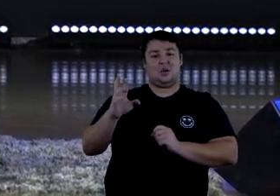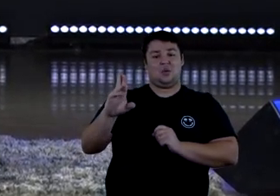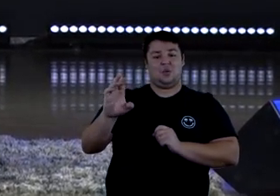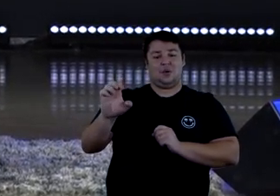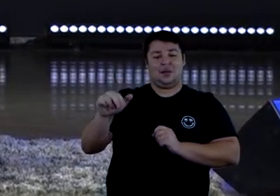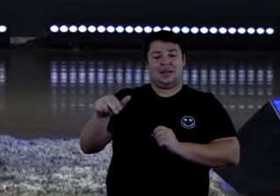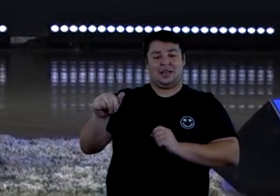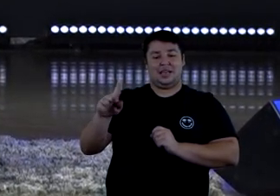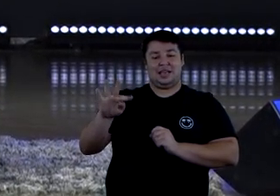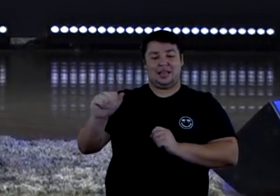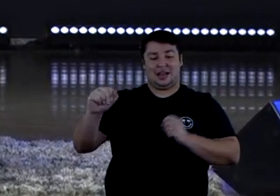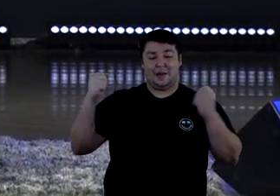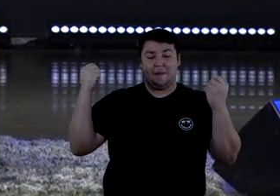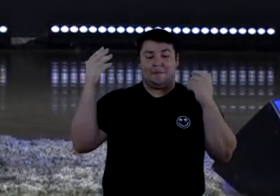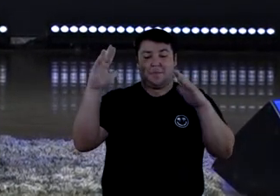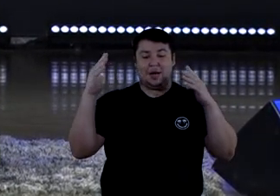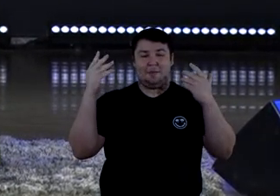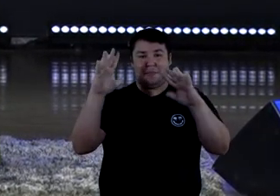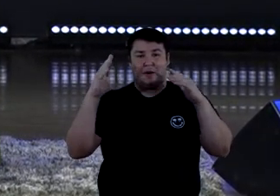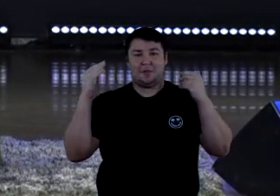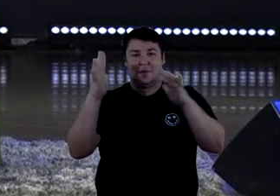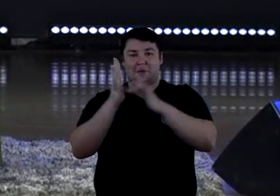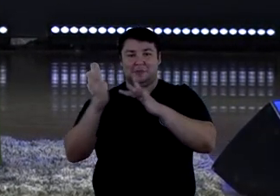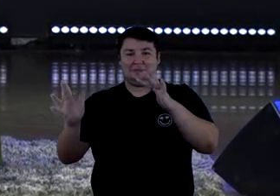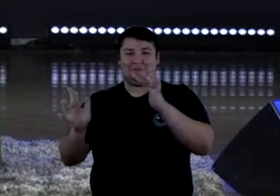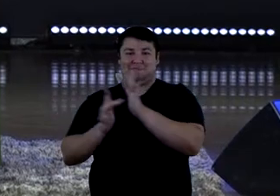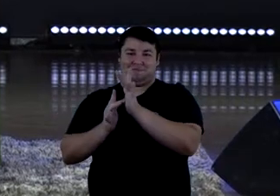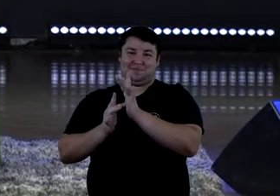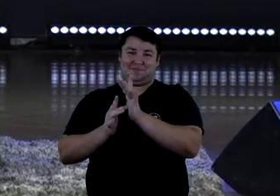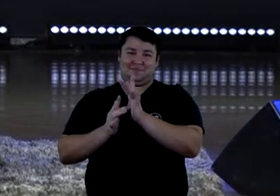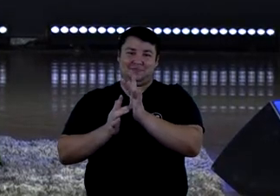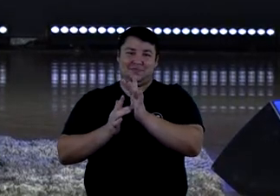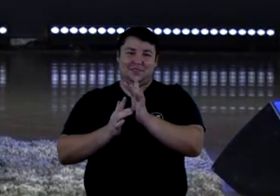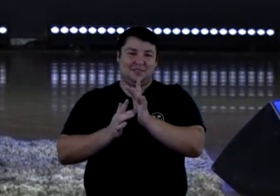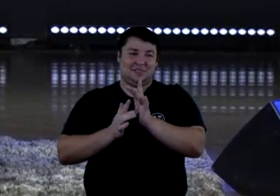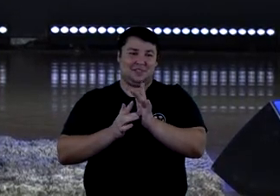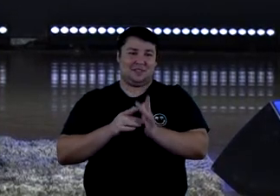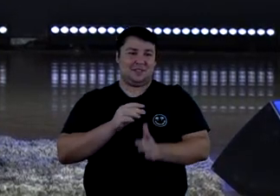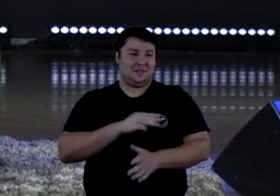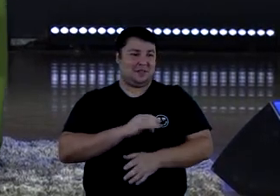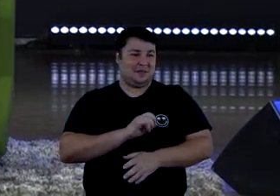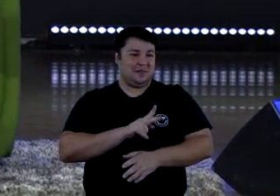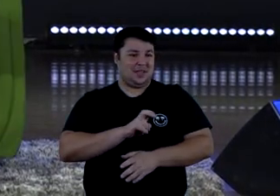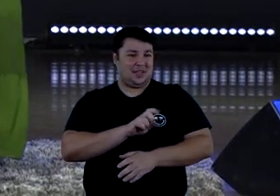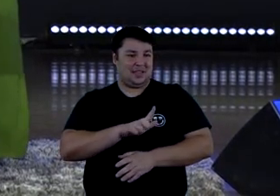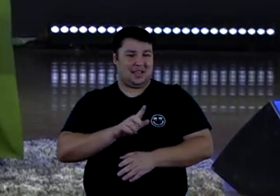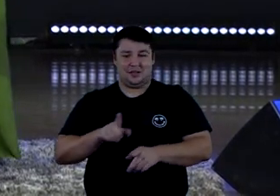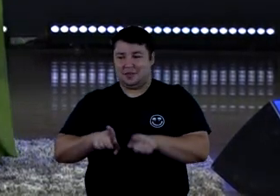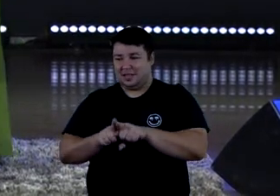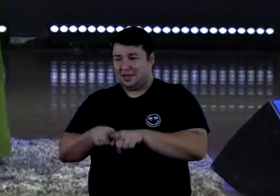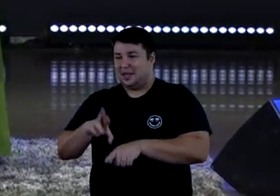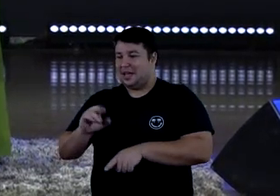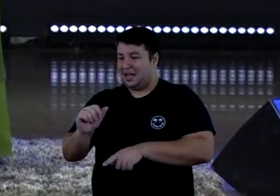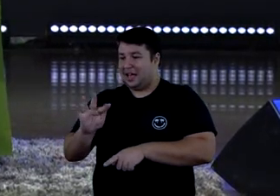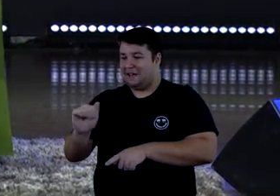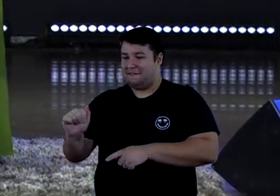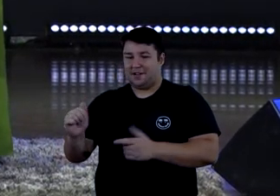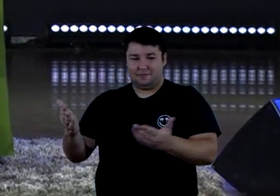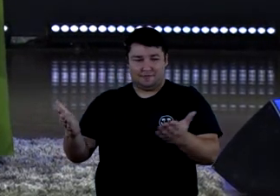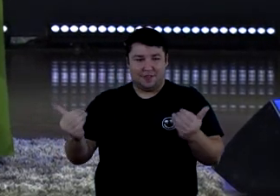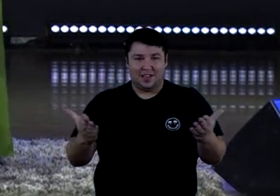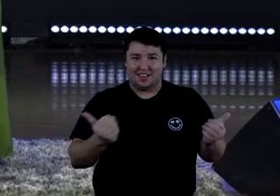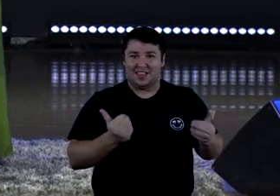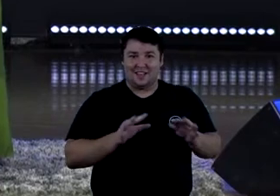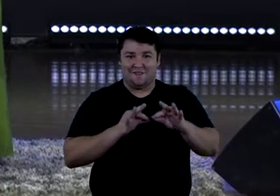pode recebê-los com uma salva de palmas bem alta a Jesus. Miguel e a Rafaela também pode vir com eles. Família